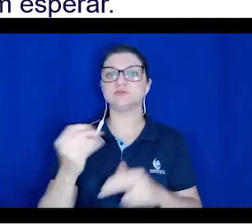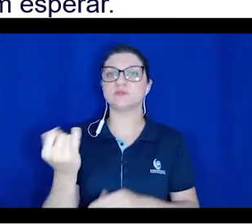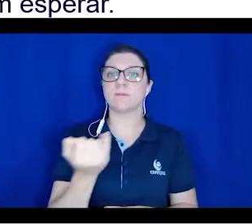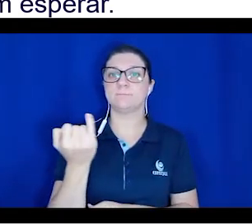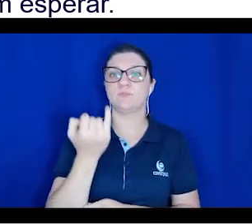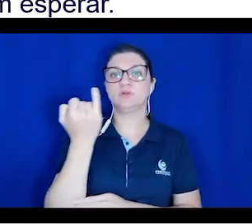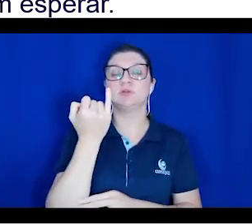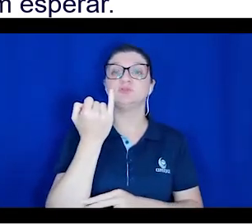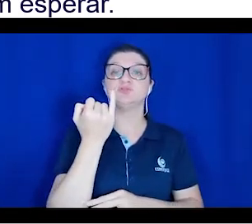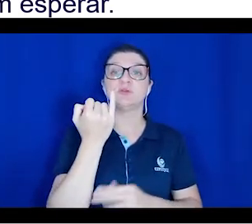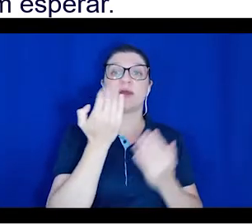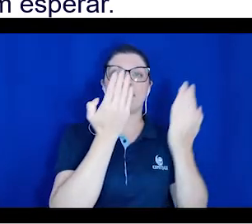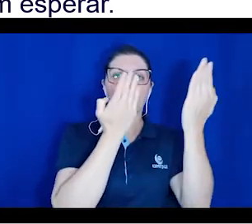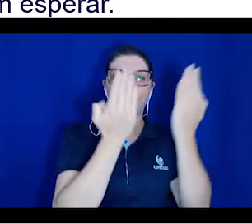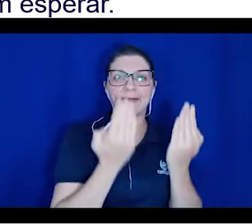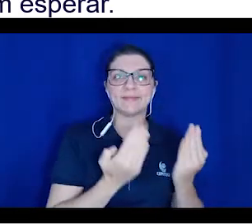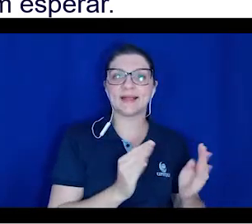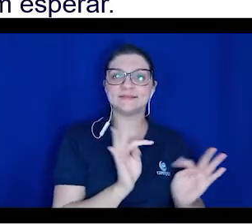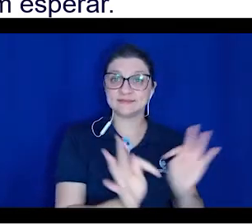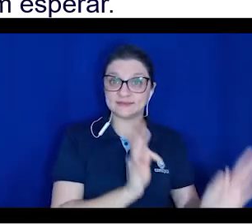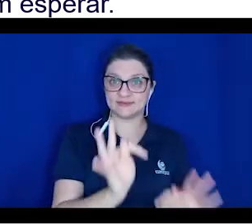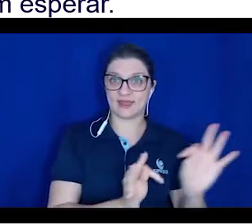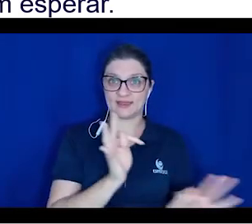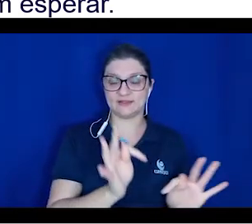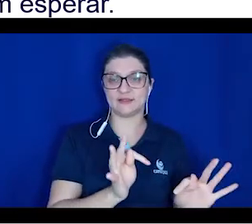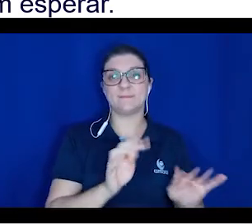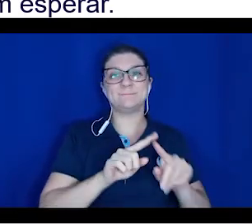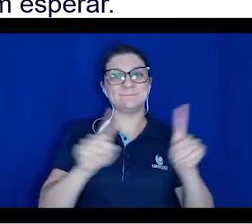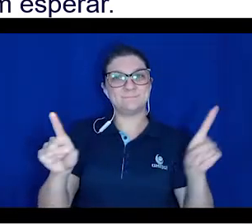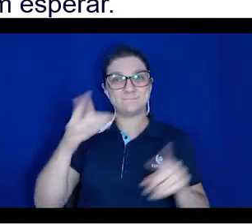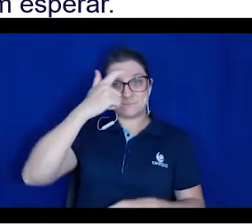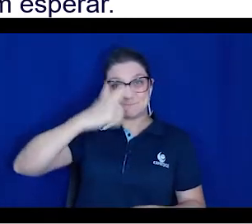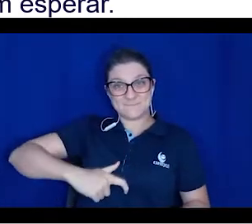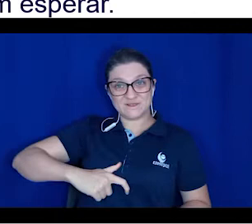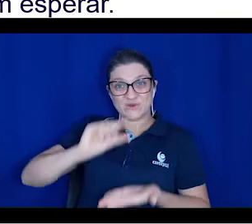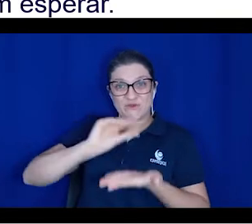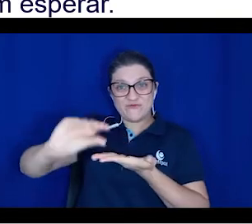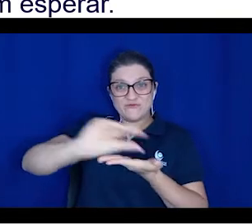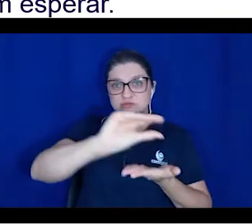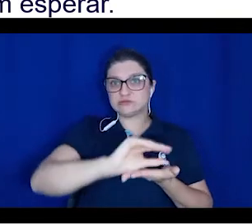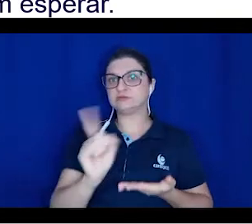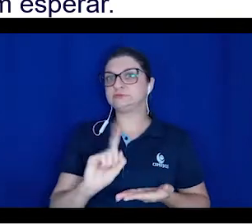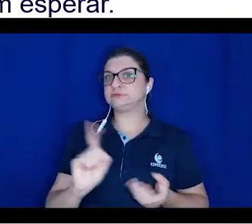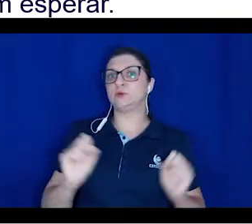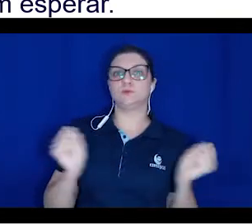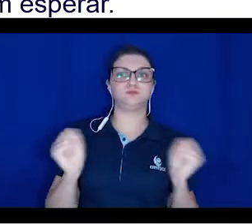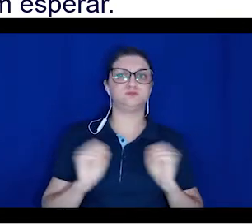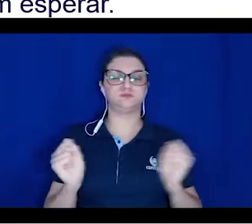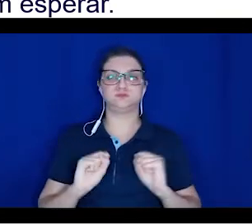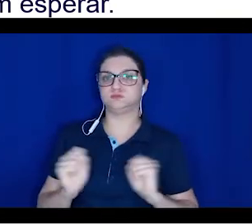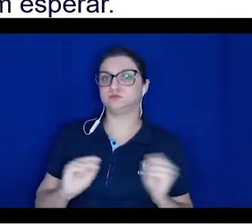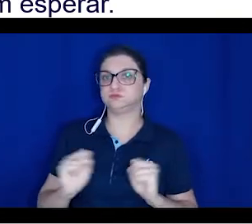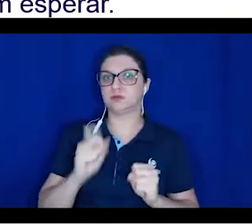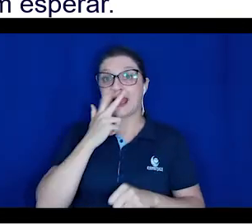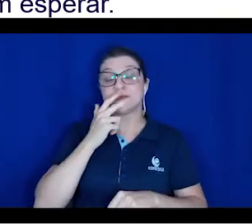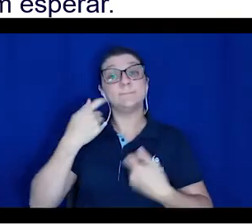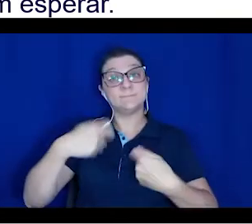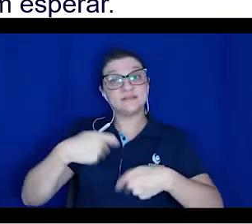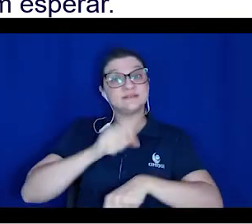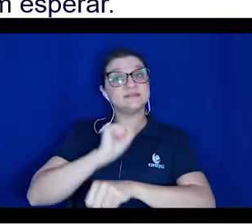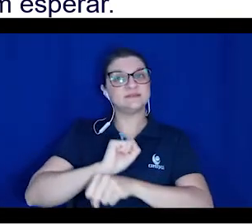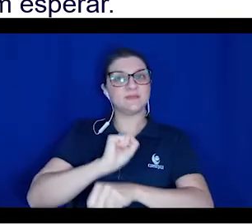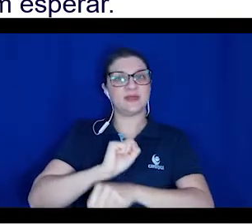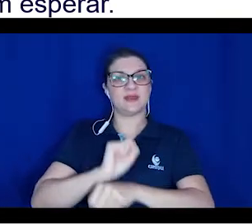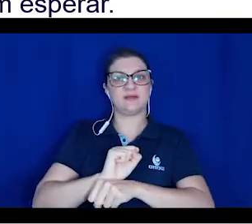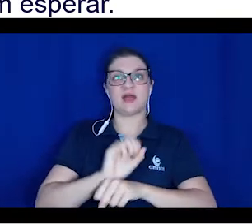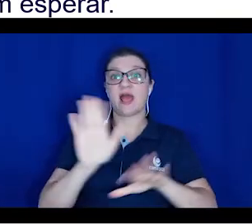ser importante a análise técnica. E os investidores não aguentam, né? Eles não conseguem esperar, então, poxa, sai uma notícia boa, a gente vai lá e compra, mas